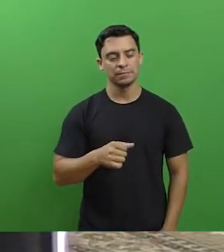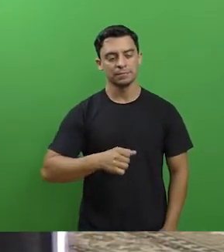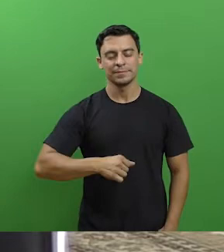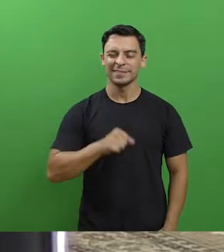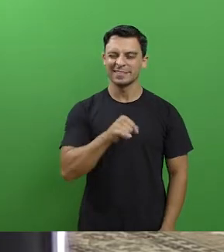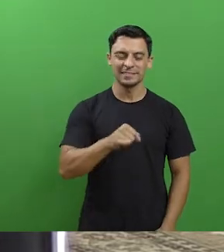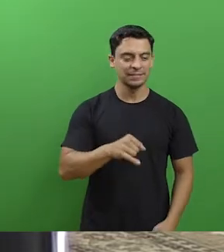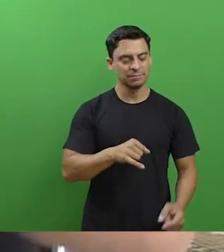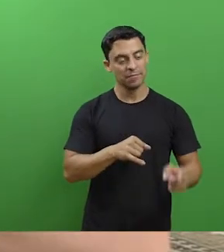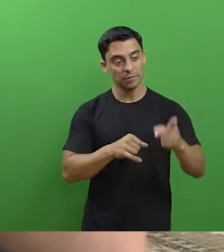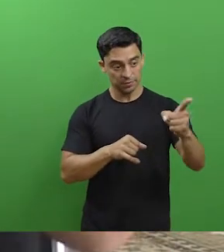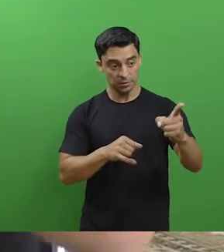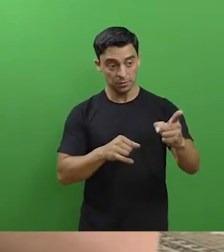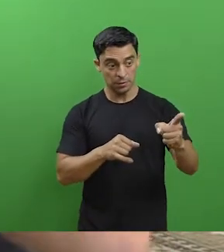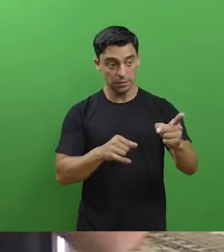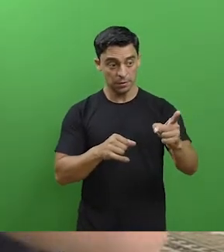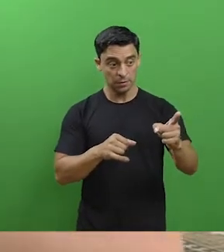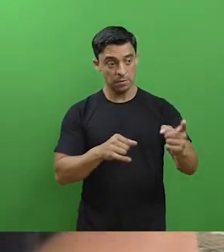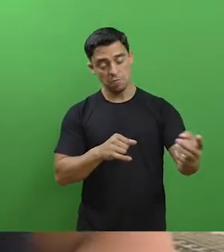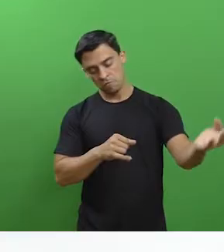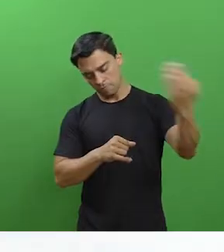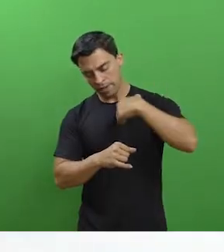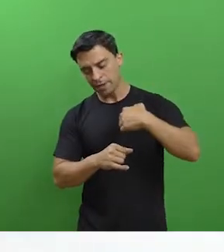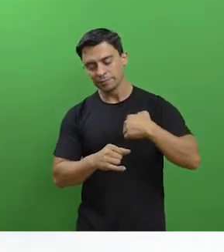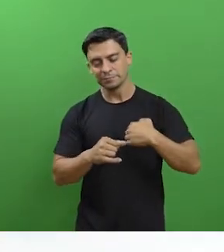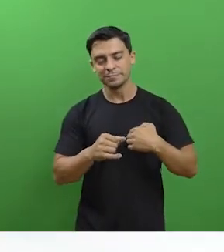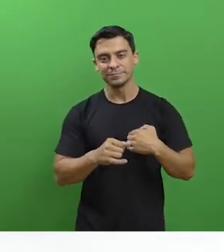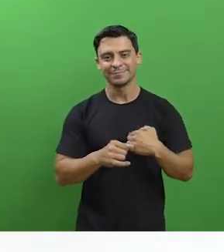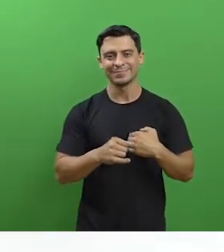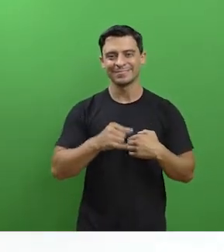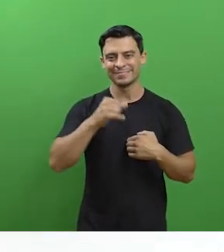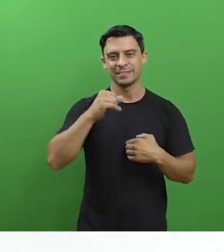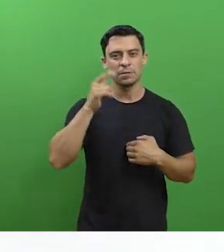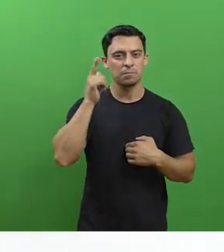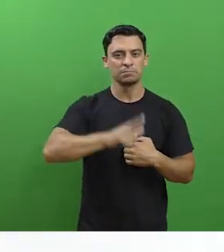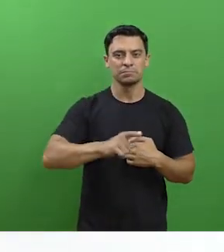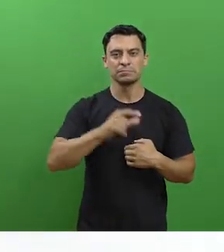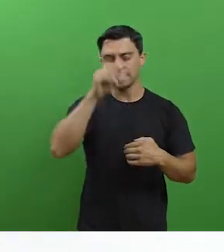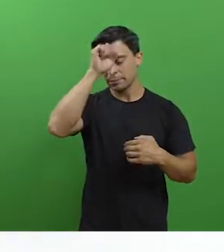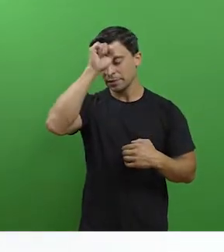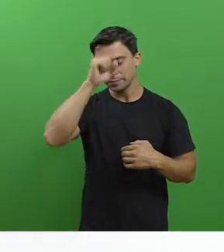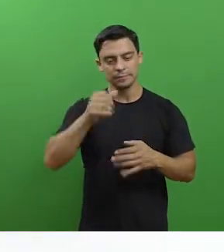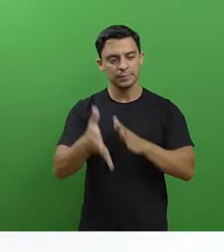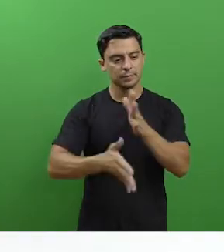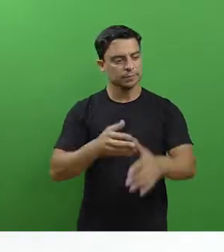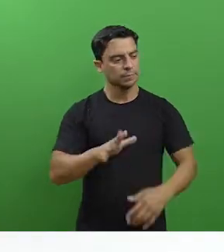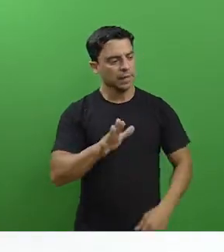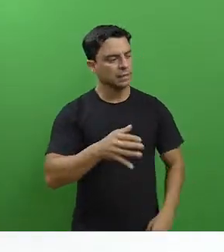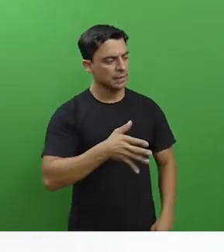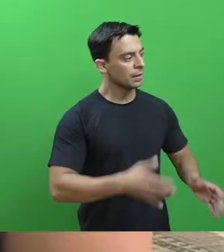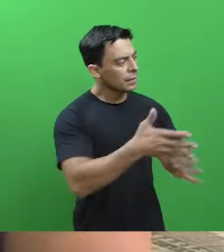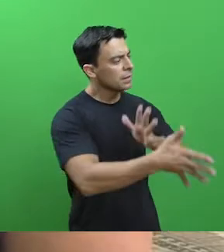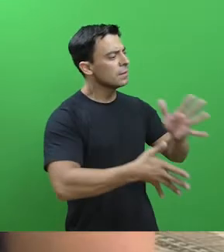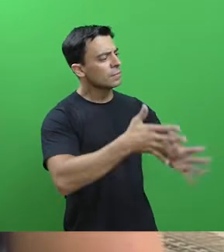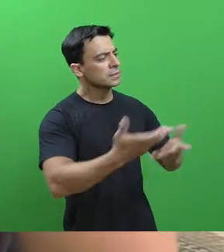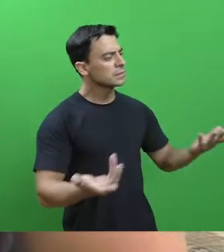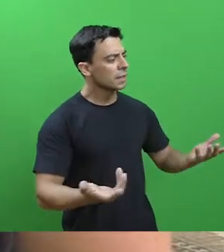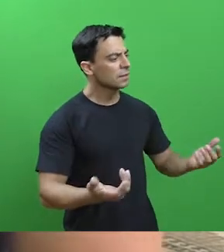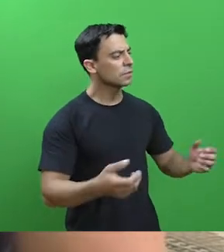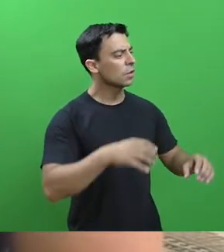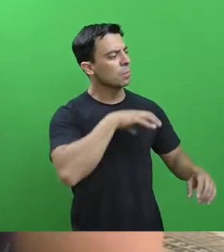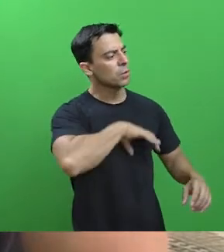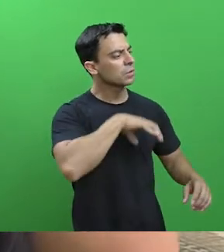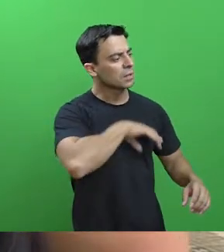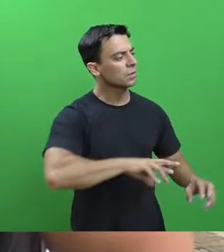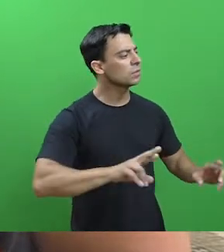conseguir aprender Libras. Língua de sinais e português, qual é a diferença? É